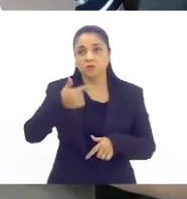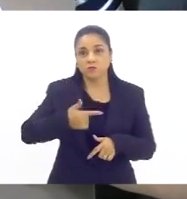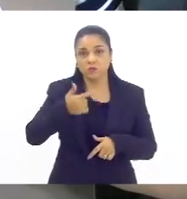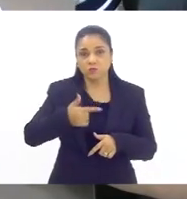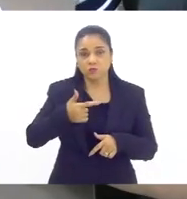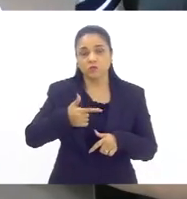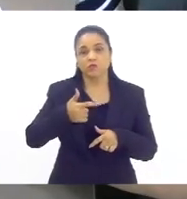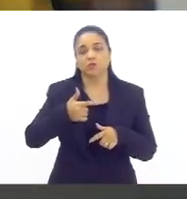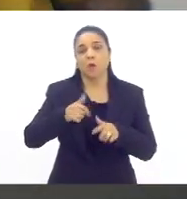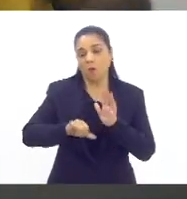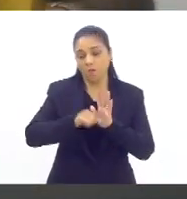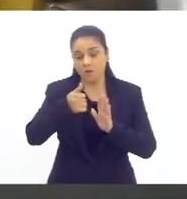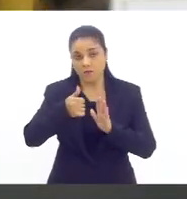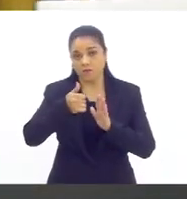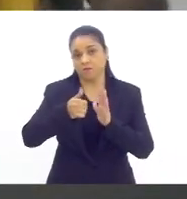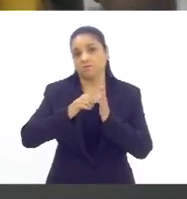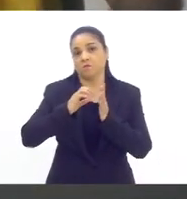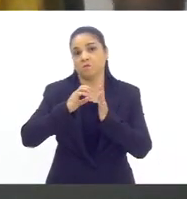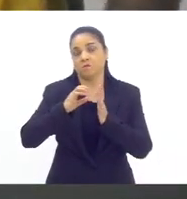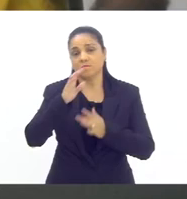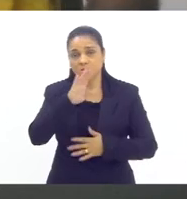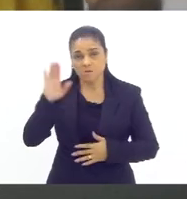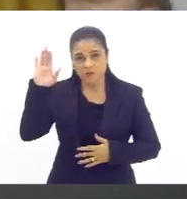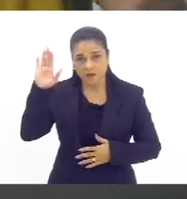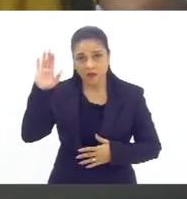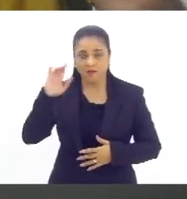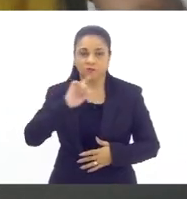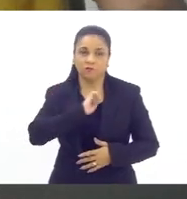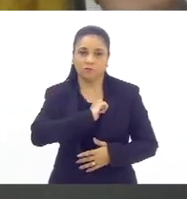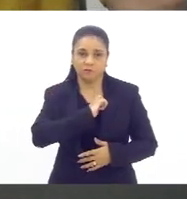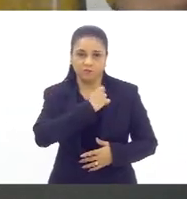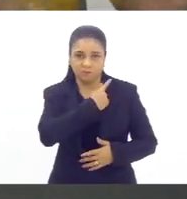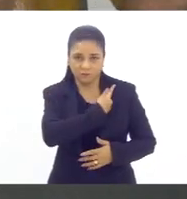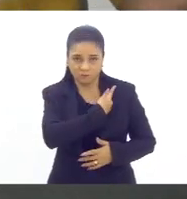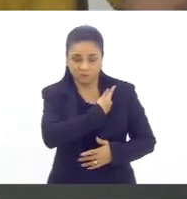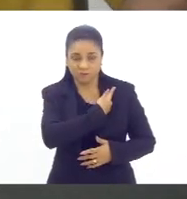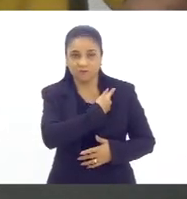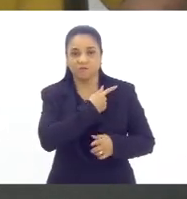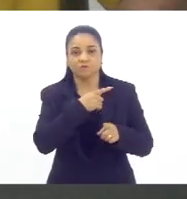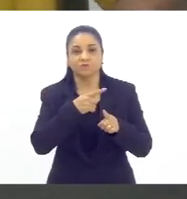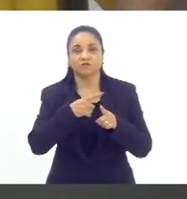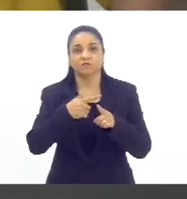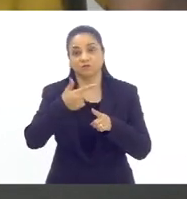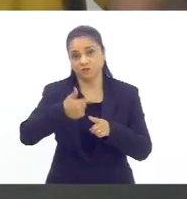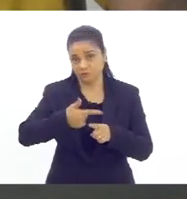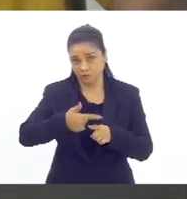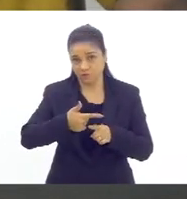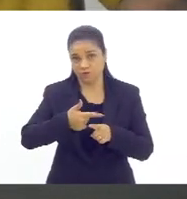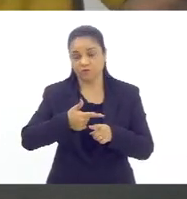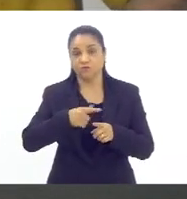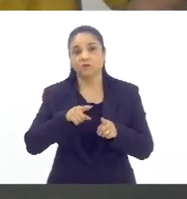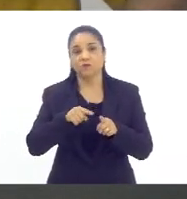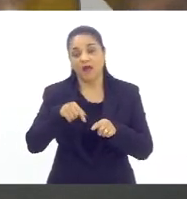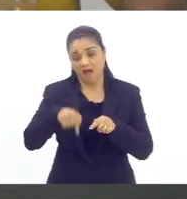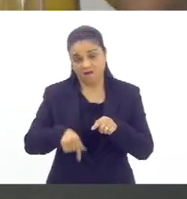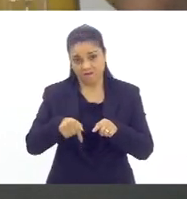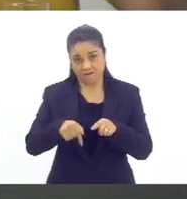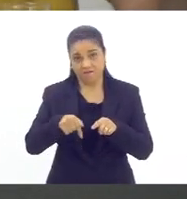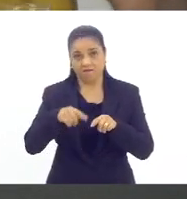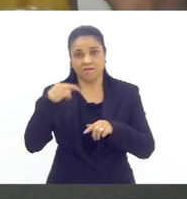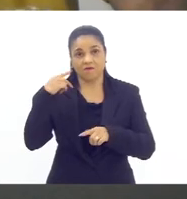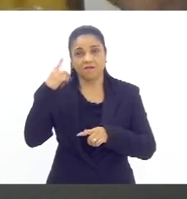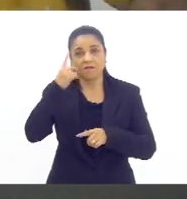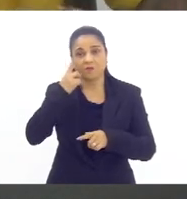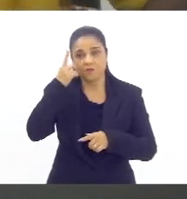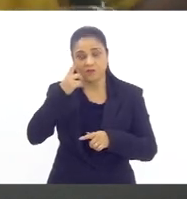como vereador de São Gonçalo e mesmo antes o Luciana quando ele era Vereador e eu